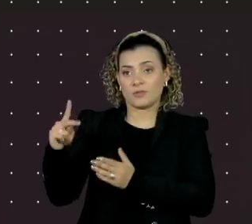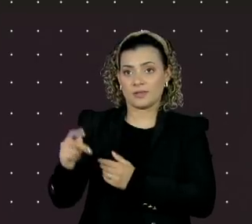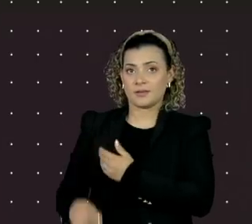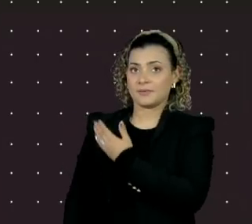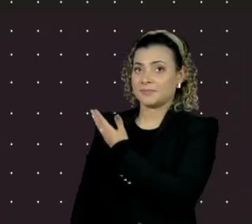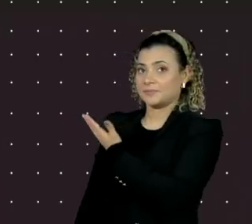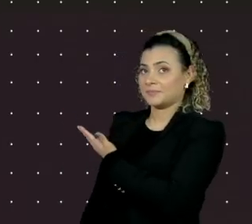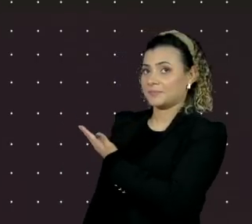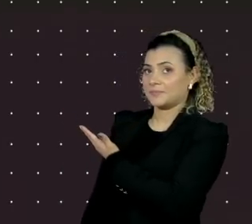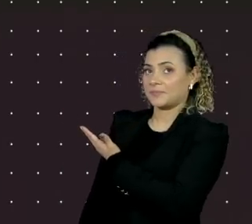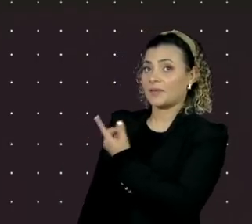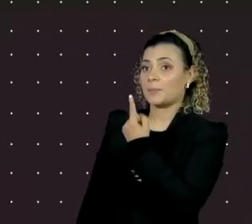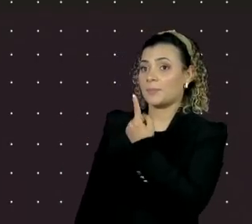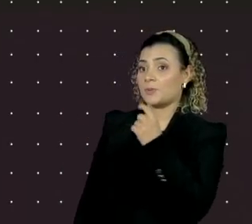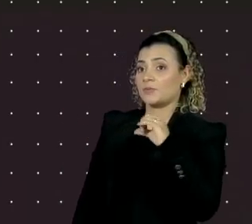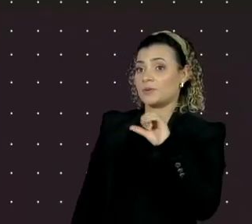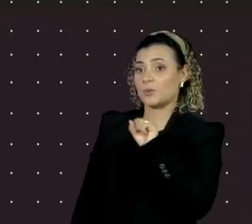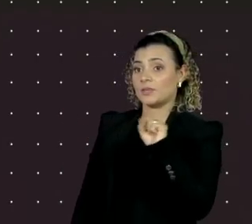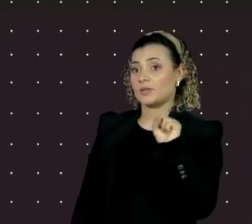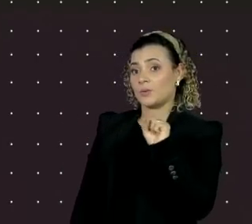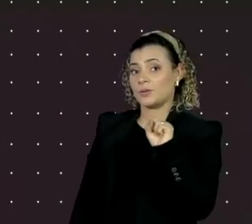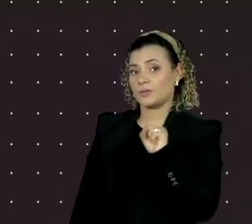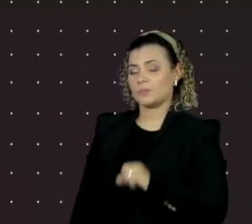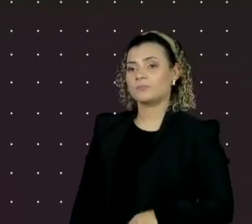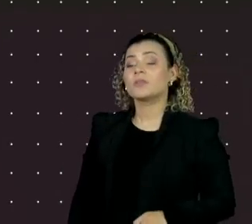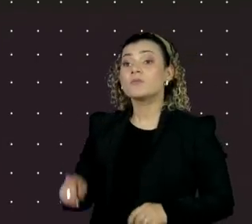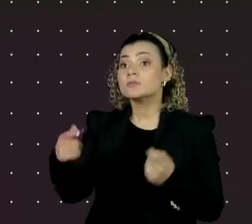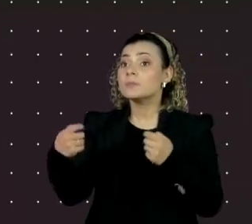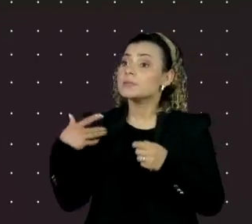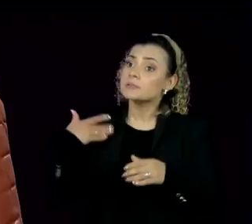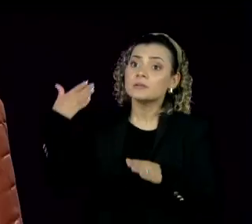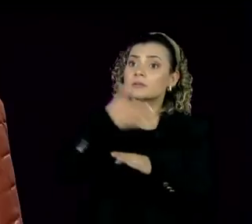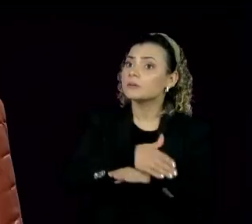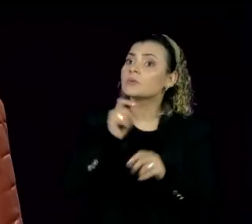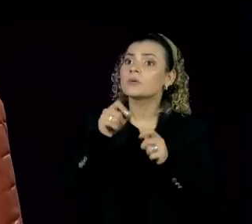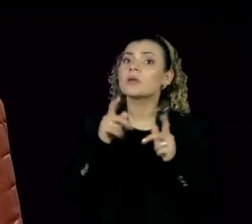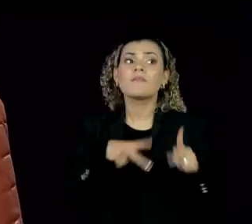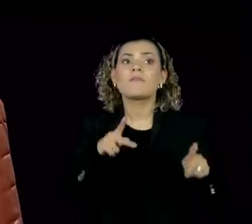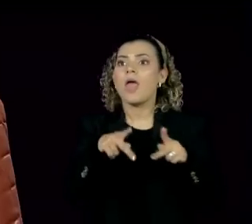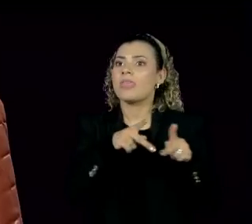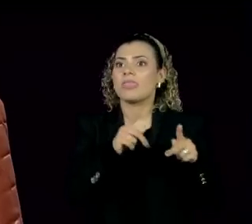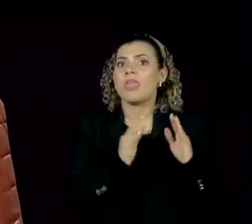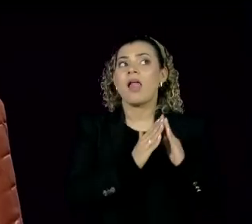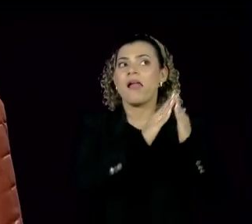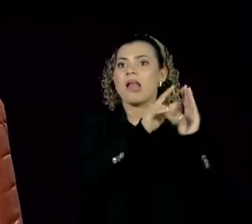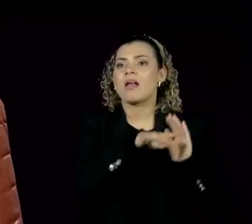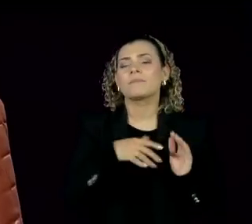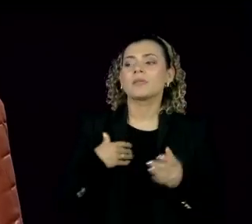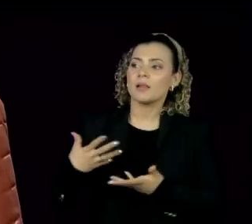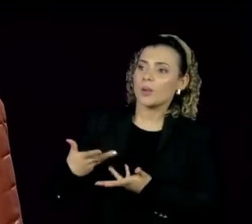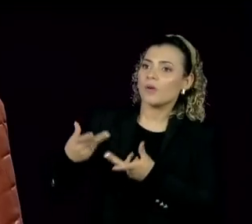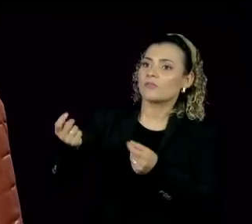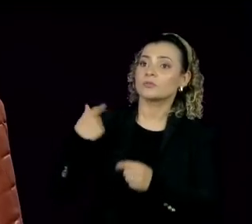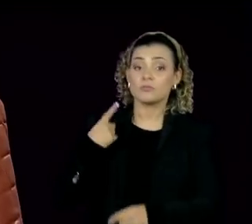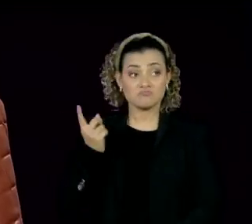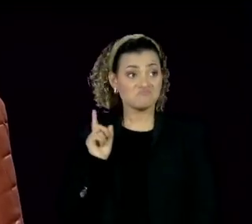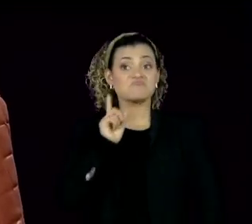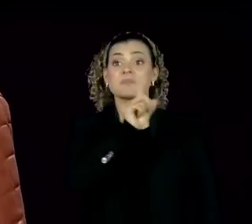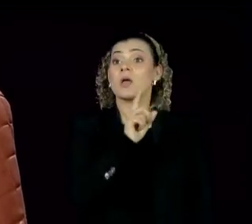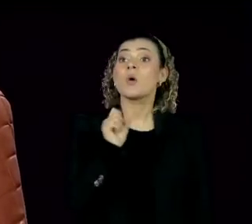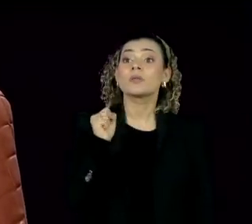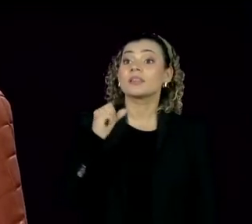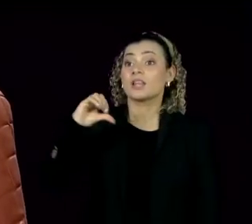de 88. E ele falou, você precisa conhecer um baile funk, eu vou te levar. E aí me levou no primeiro baile funk, em 89,